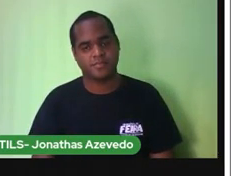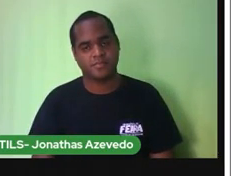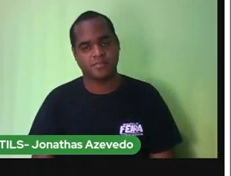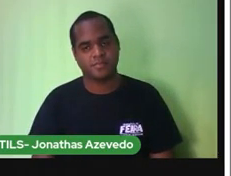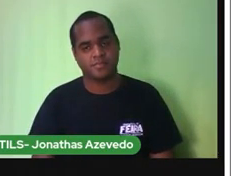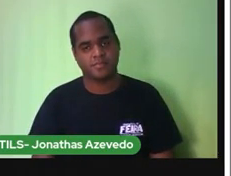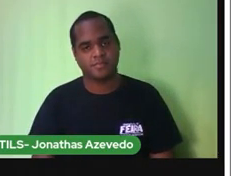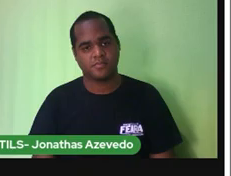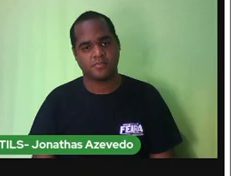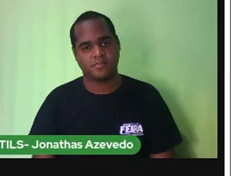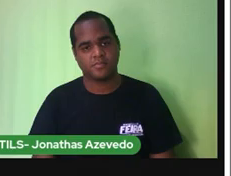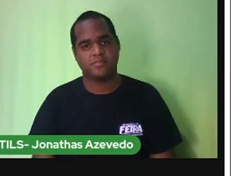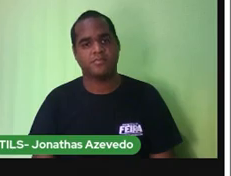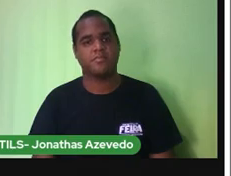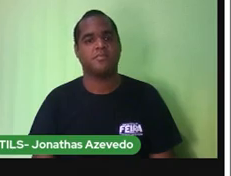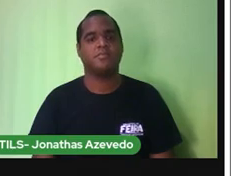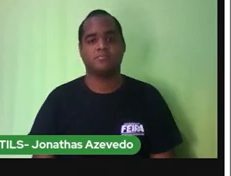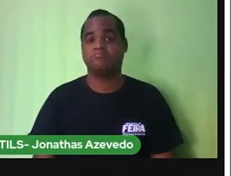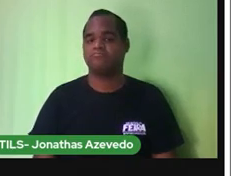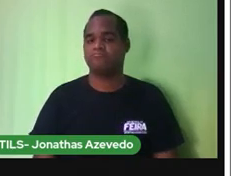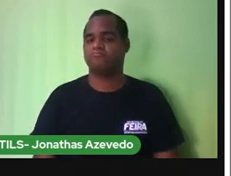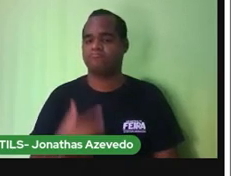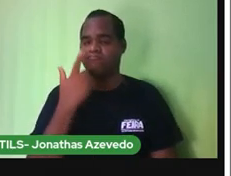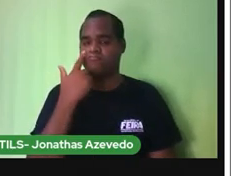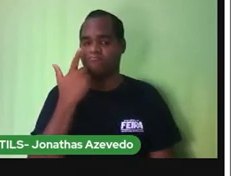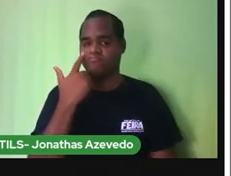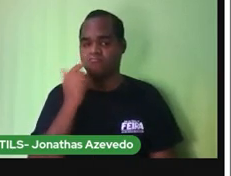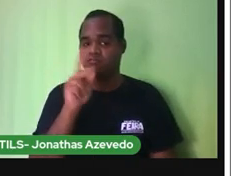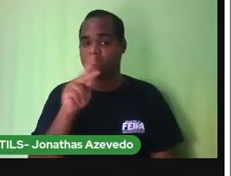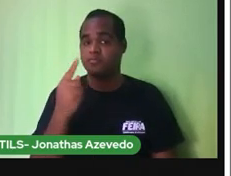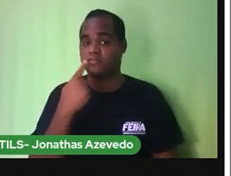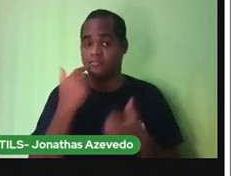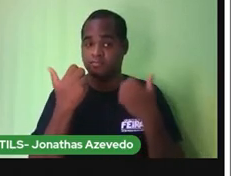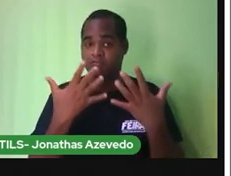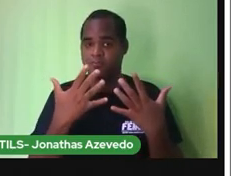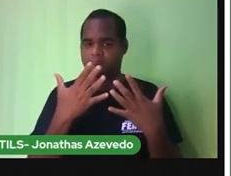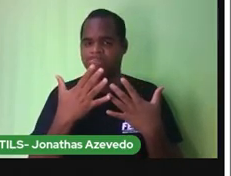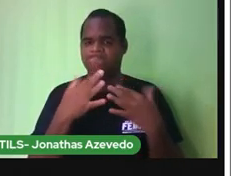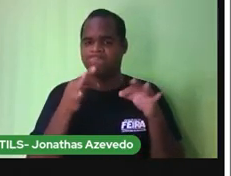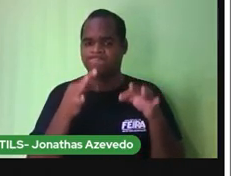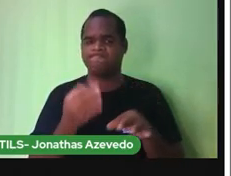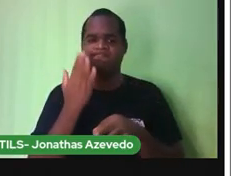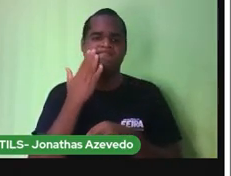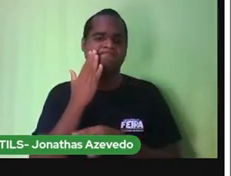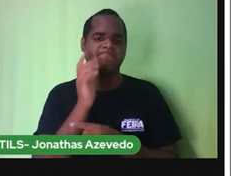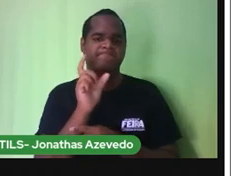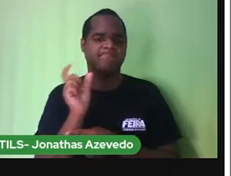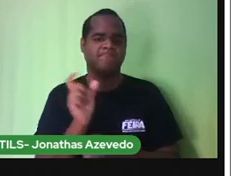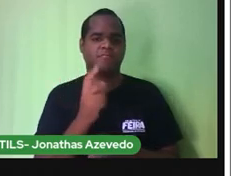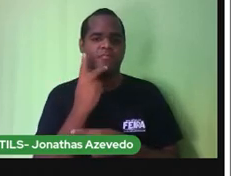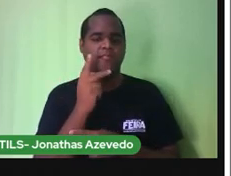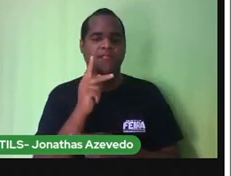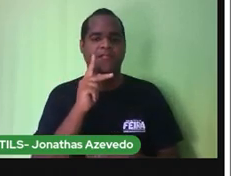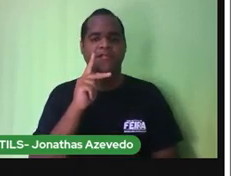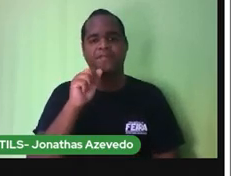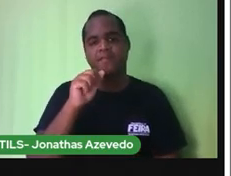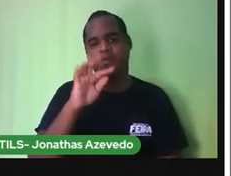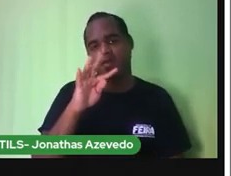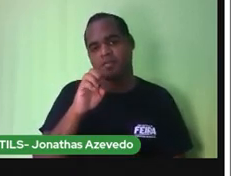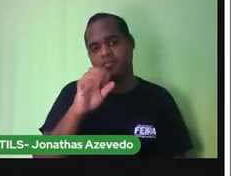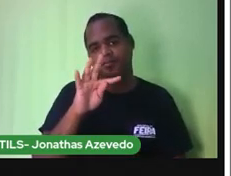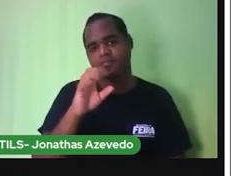e olha certamente Olha o que que essa provinha tá falando você encontrou Pateta e genipa